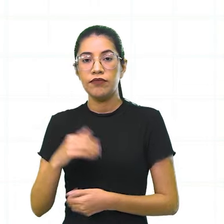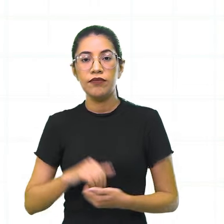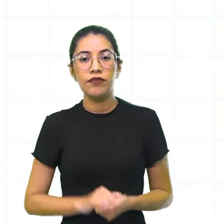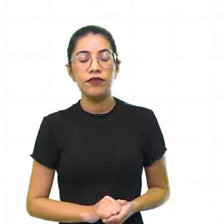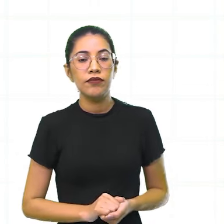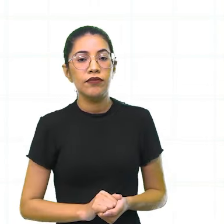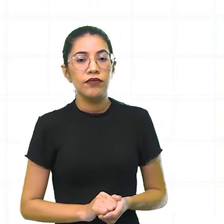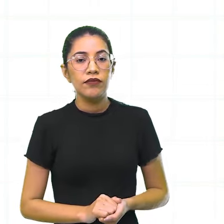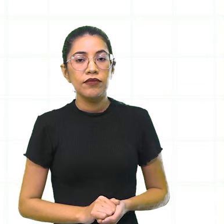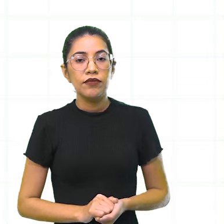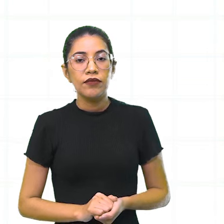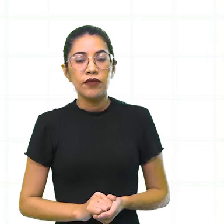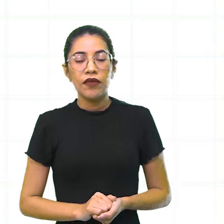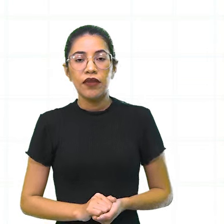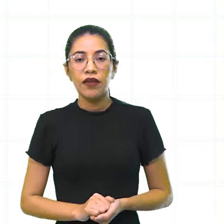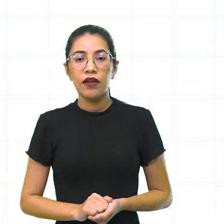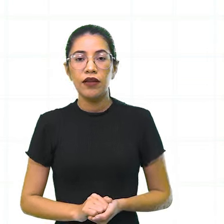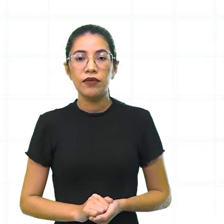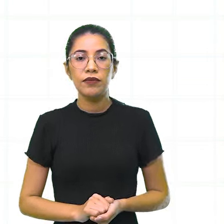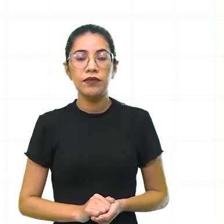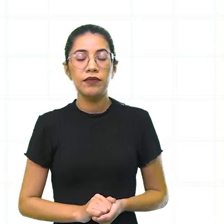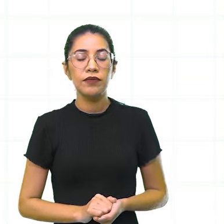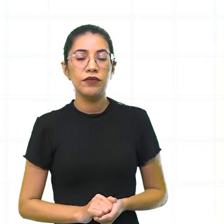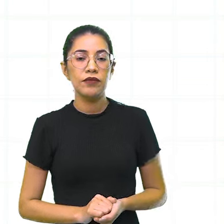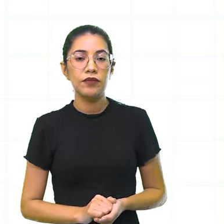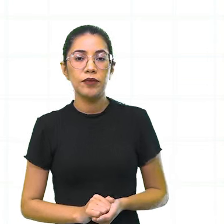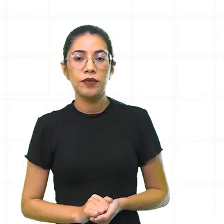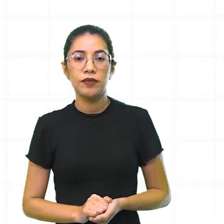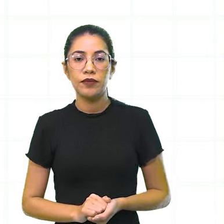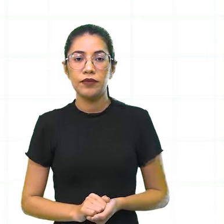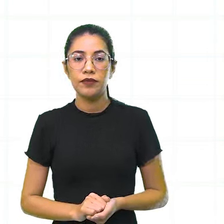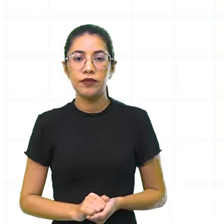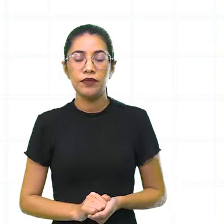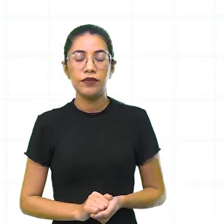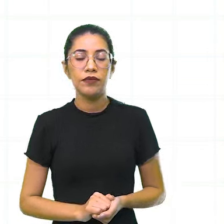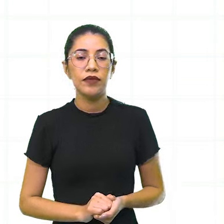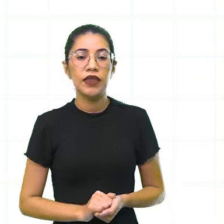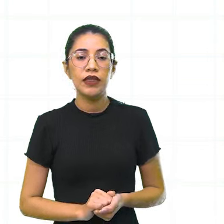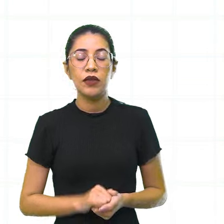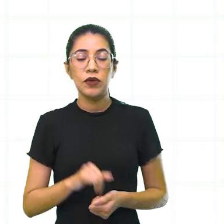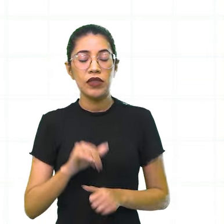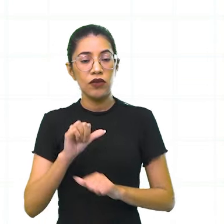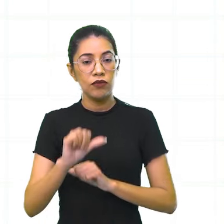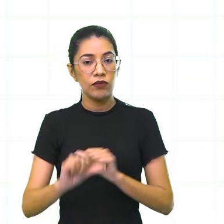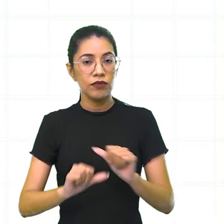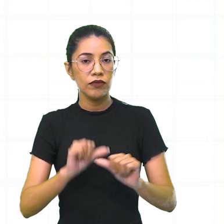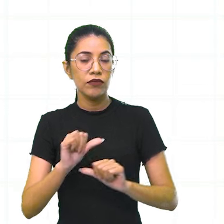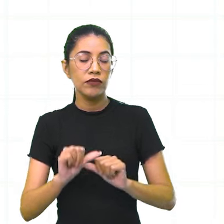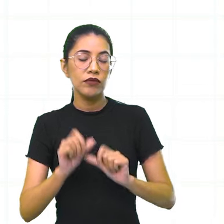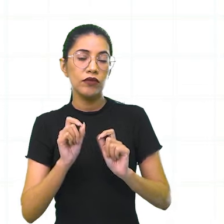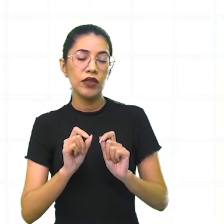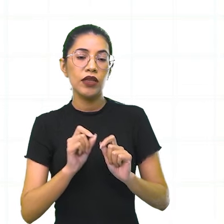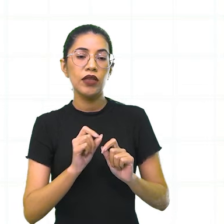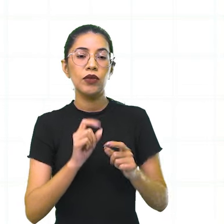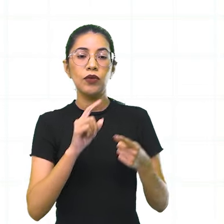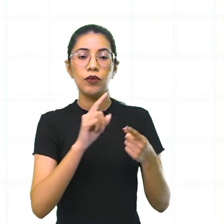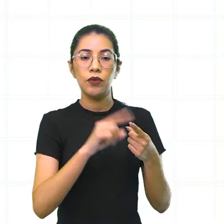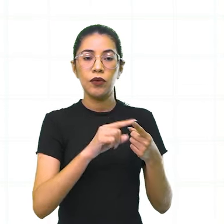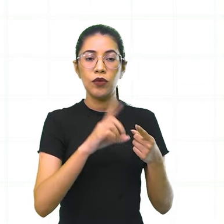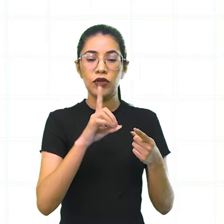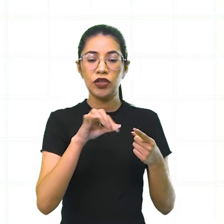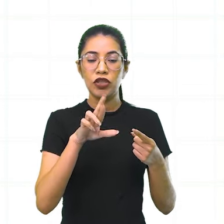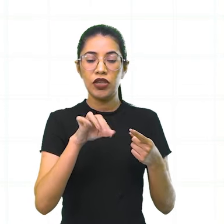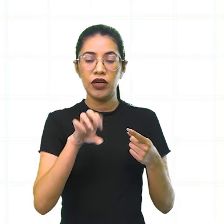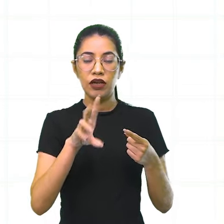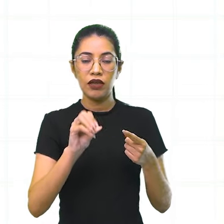suas, sua e suas, tá bom? Quando eu quero transformar, então, aí o meu discurso